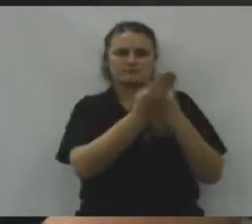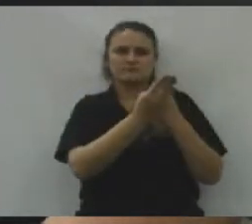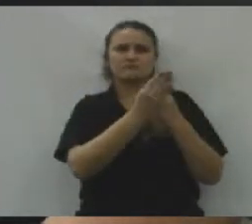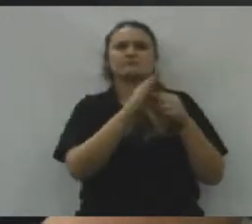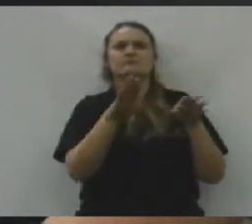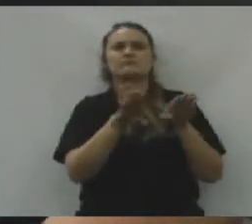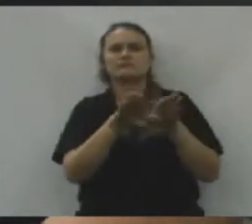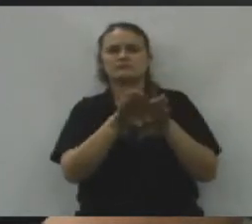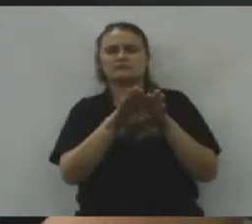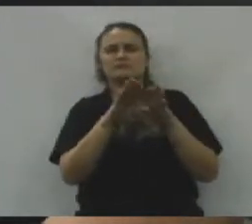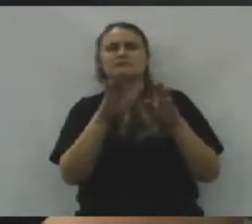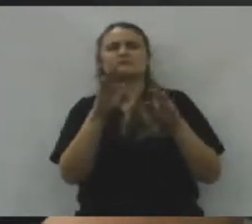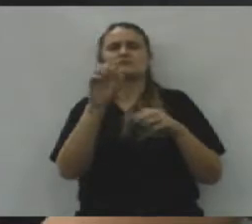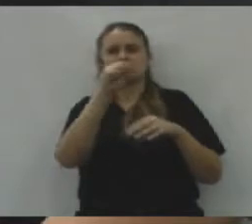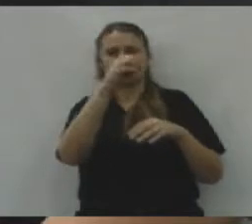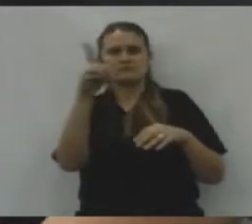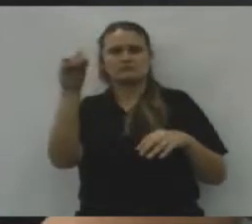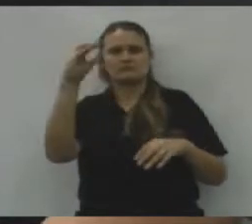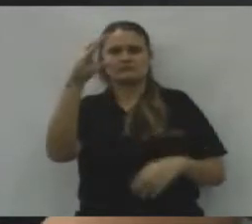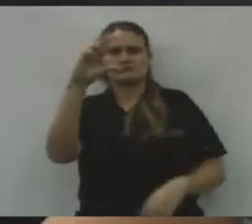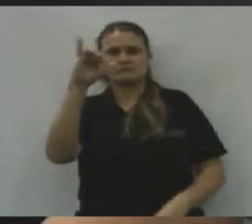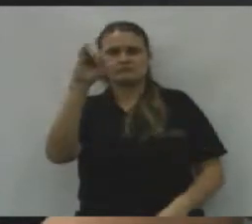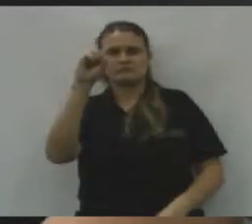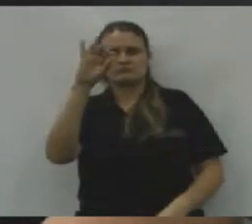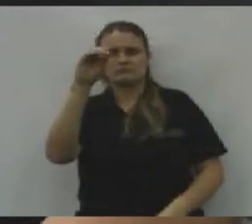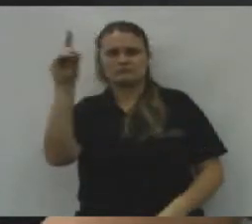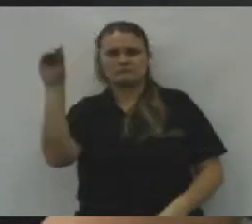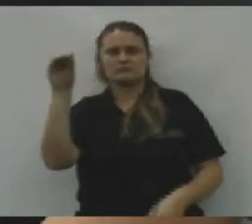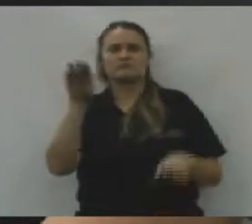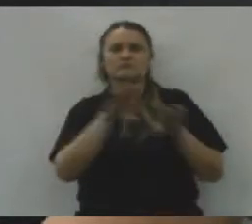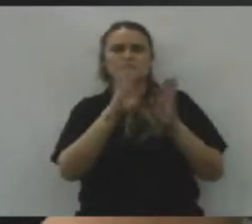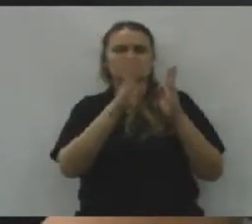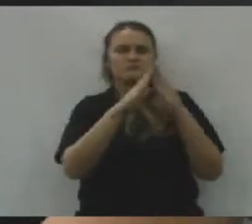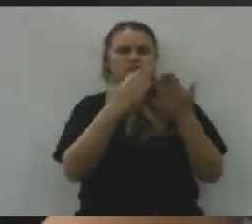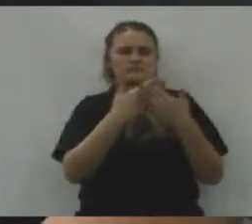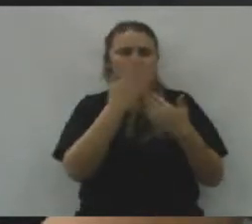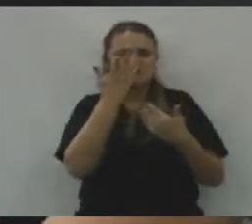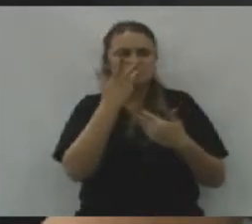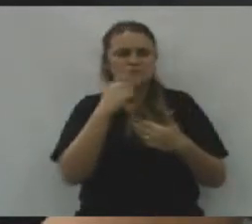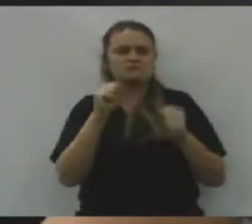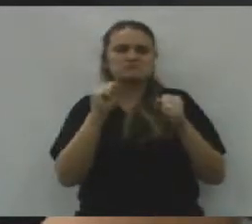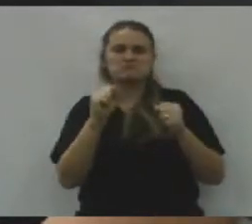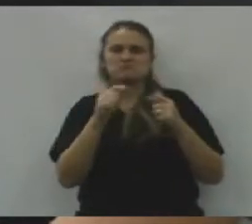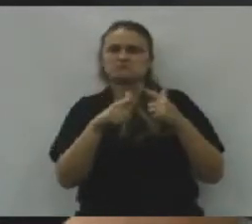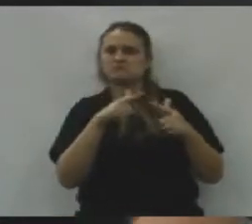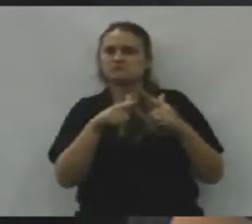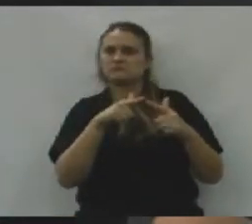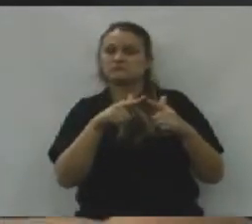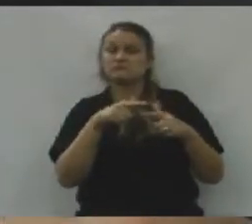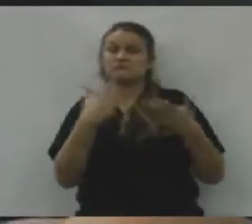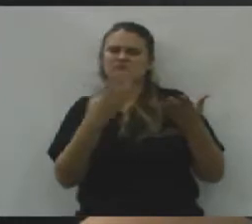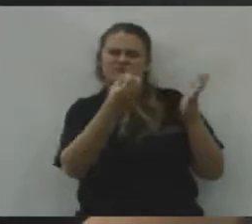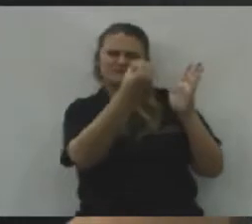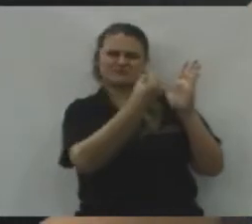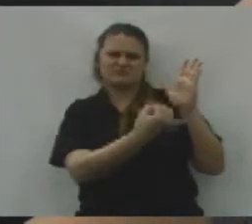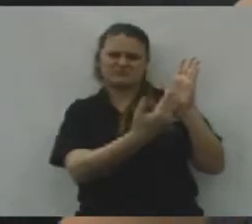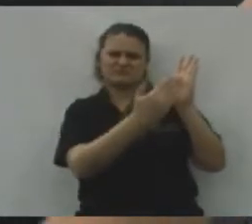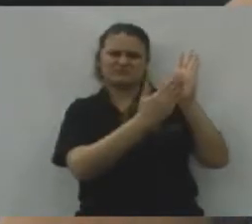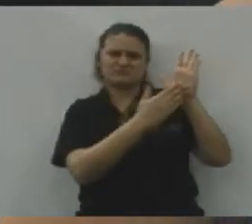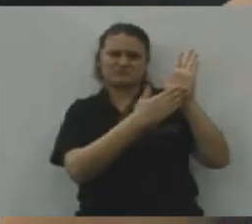Educação Infantil, assim como outras entidades que poderão. A justificativa colocada ao